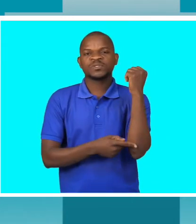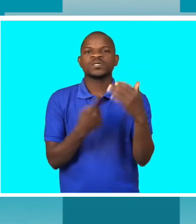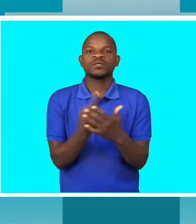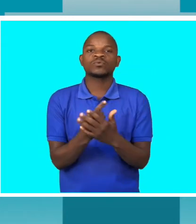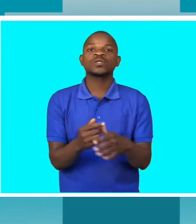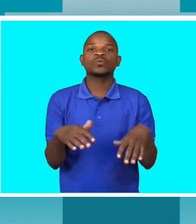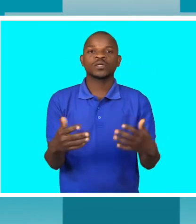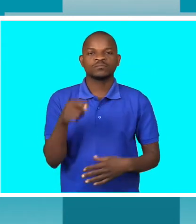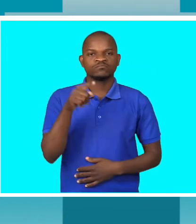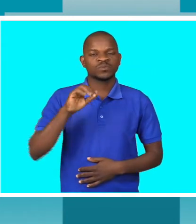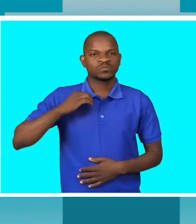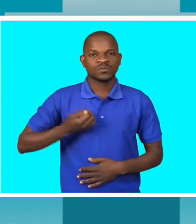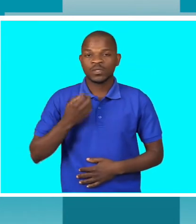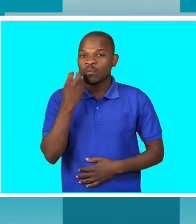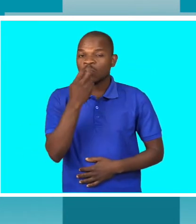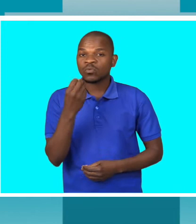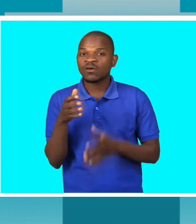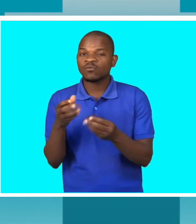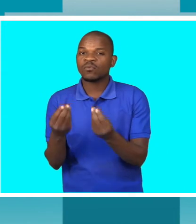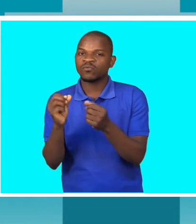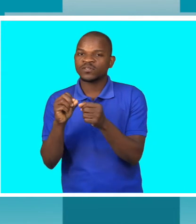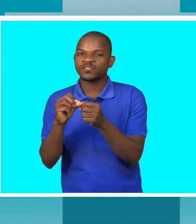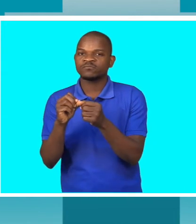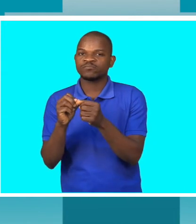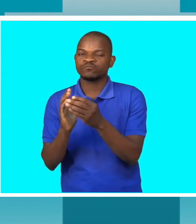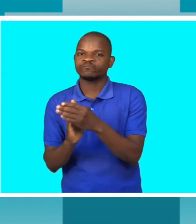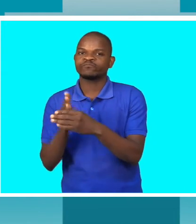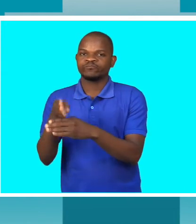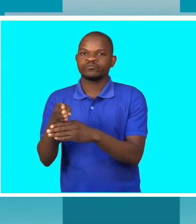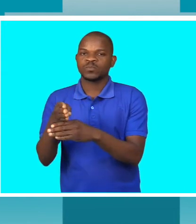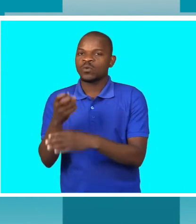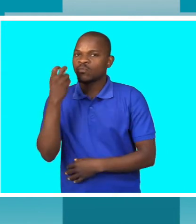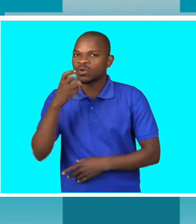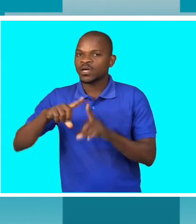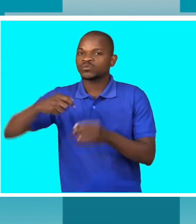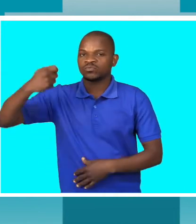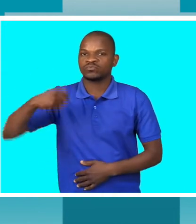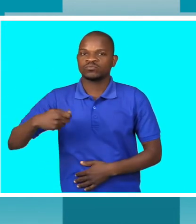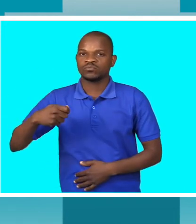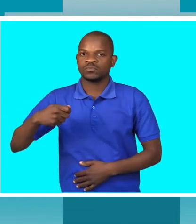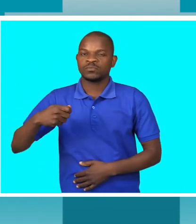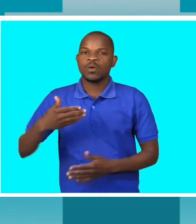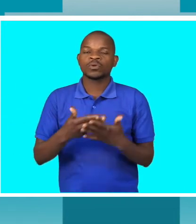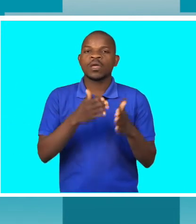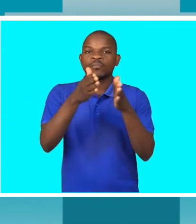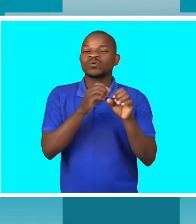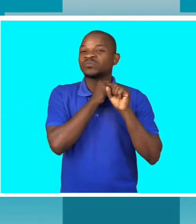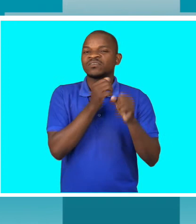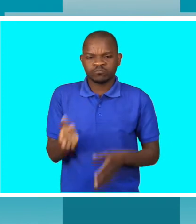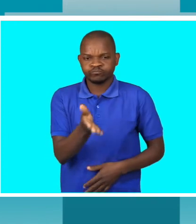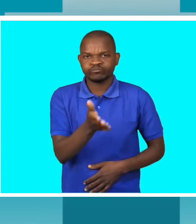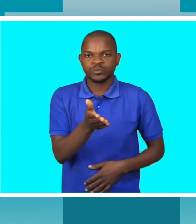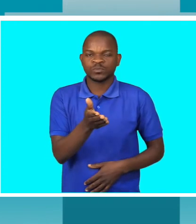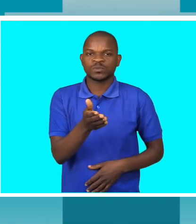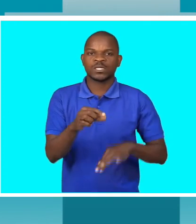que seus maridos por ter essa mulher ter a deficiência foram abandonadas.